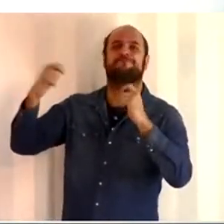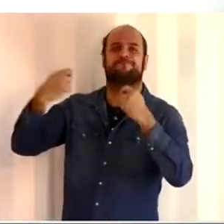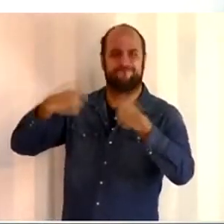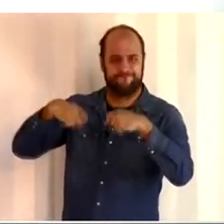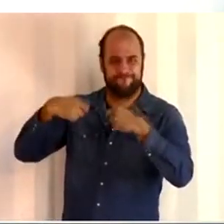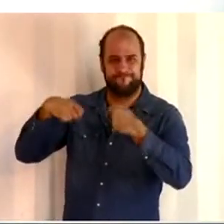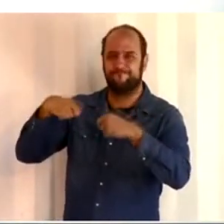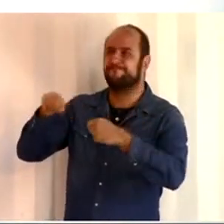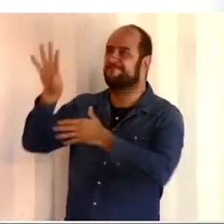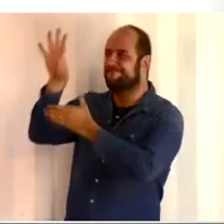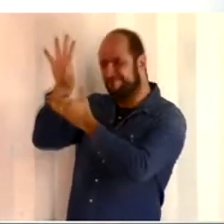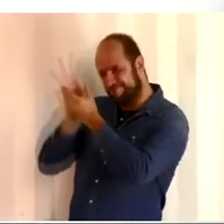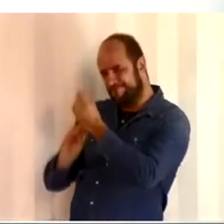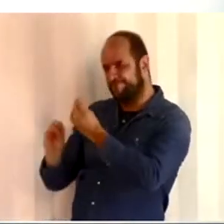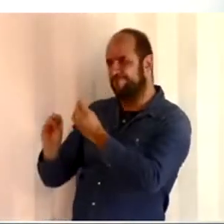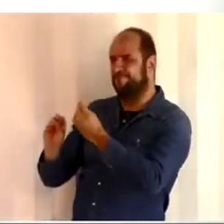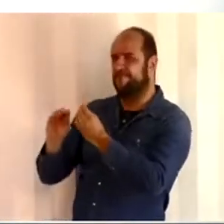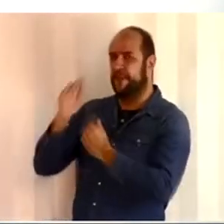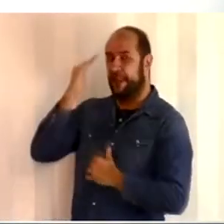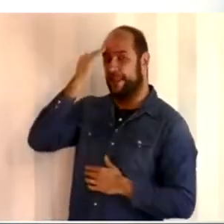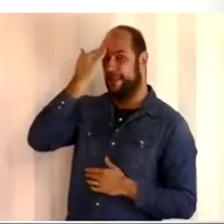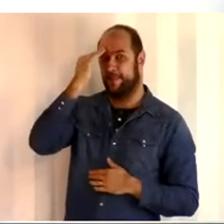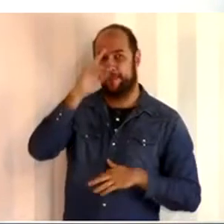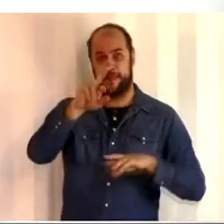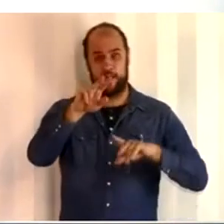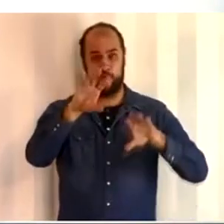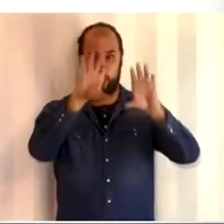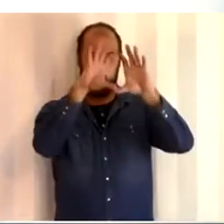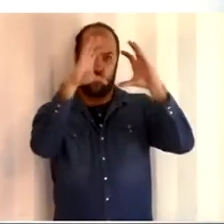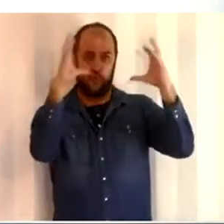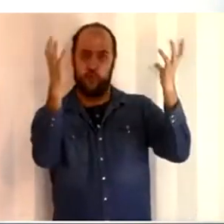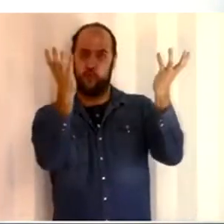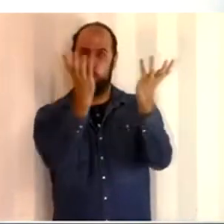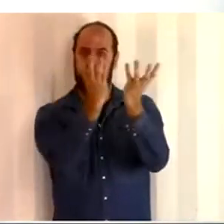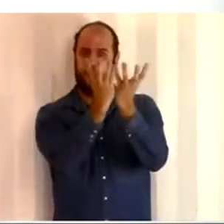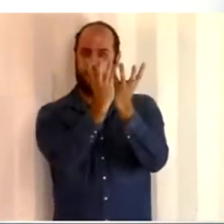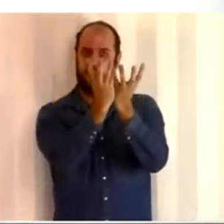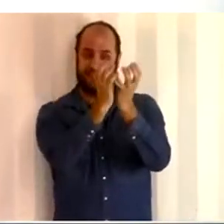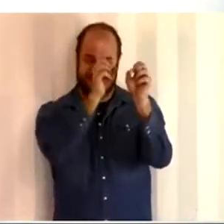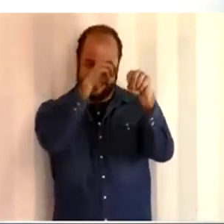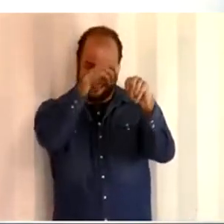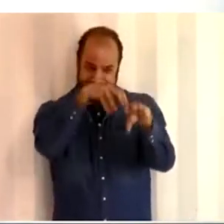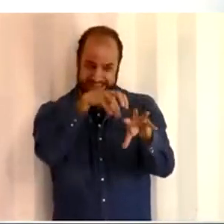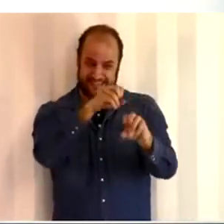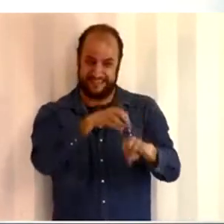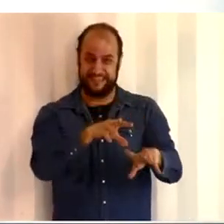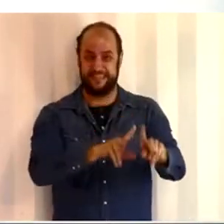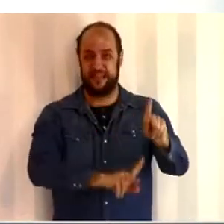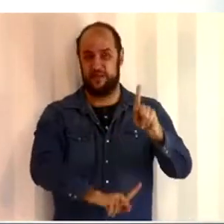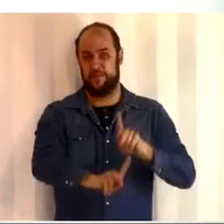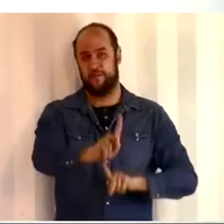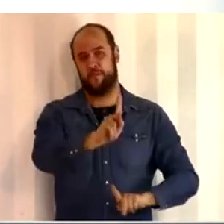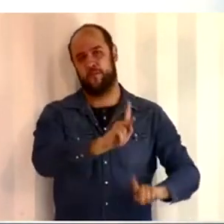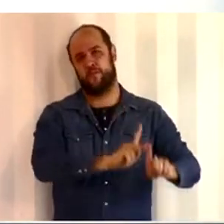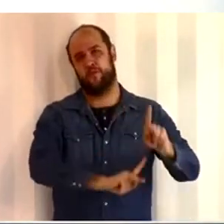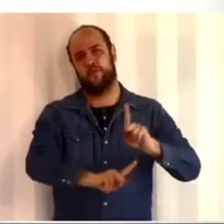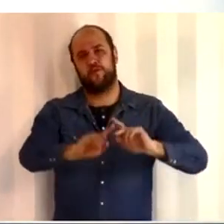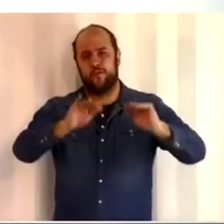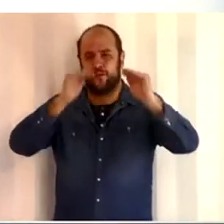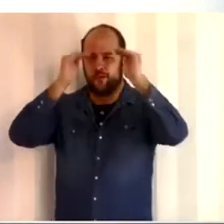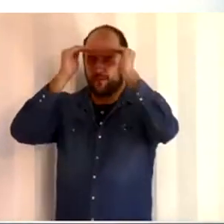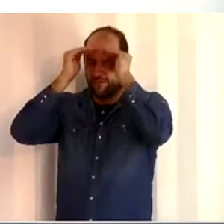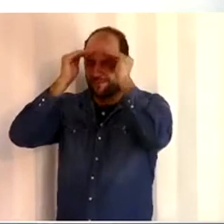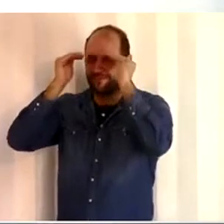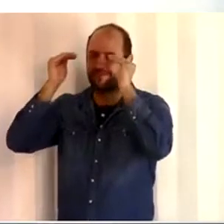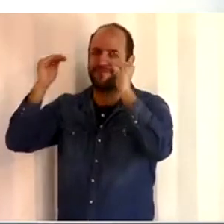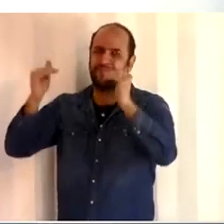entenderá que aquela nuvem, que aquela coluna de fogo, ela estava ali para ensinar o povo a ser